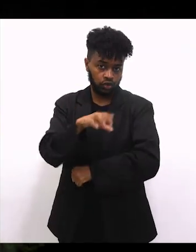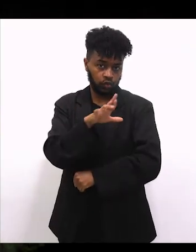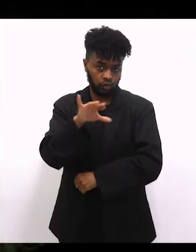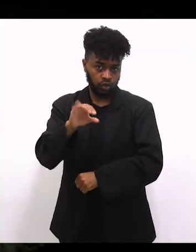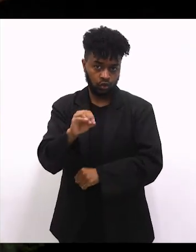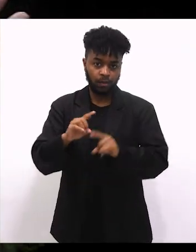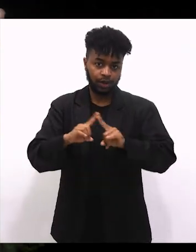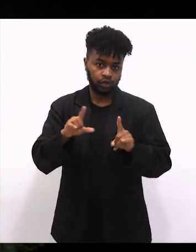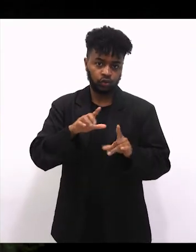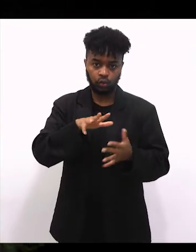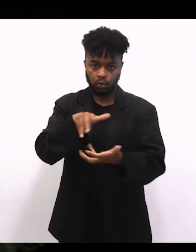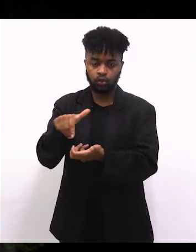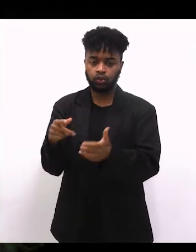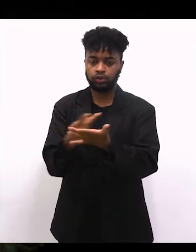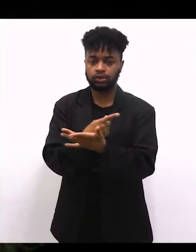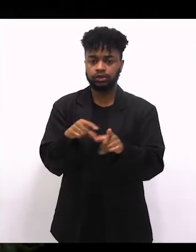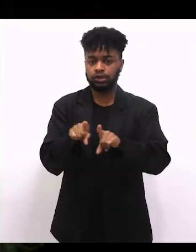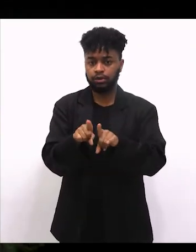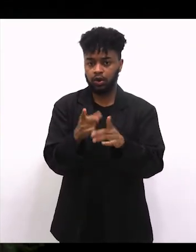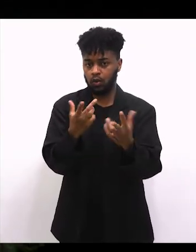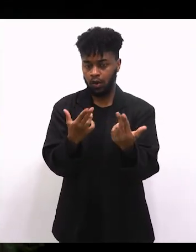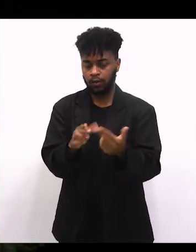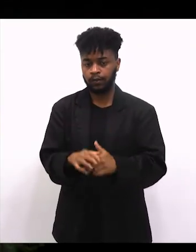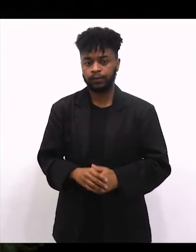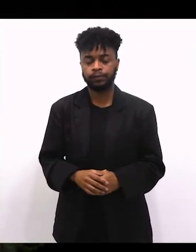recorte do Rio, mas é um recorte nacional também,